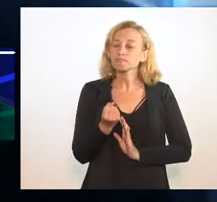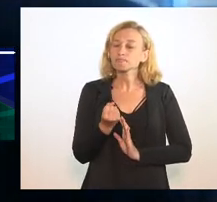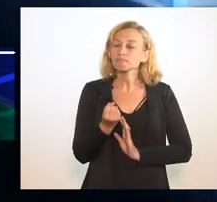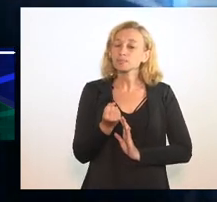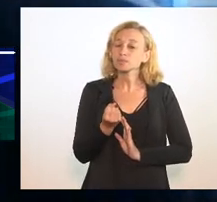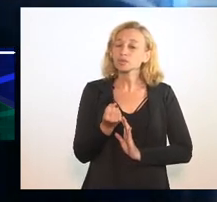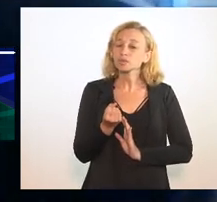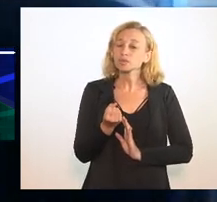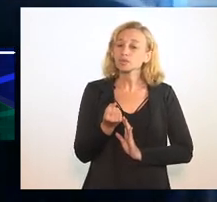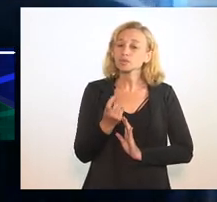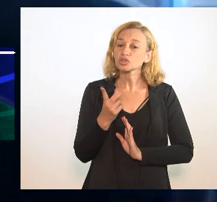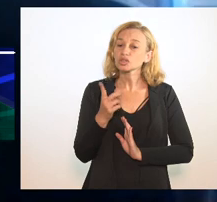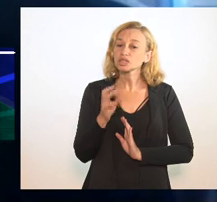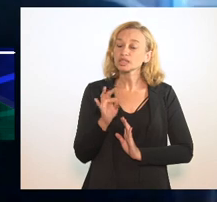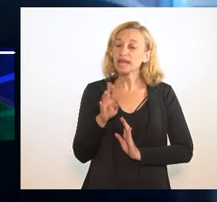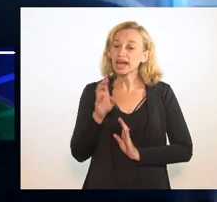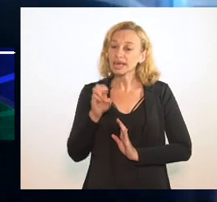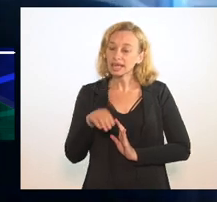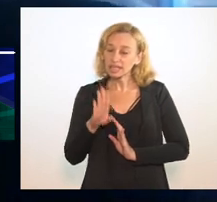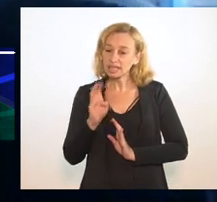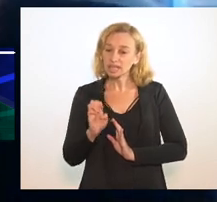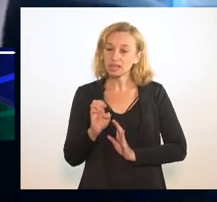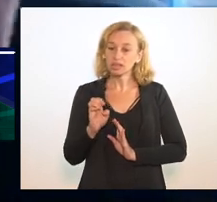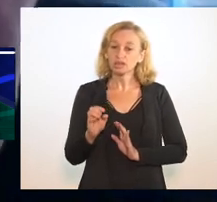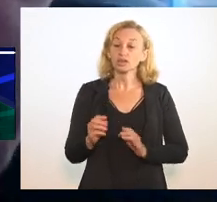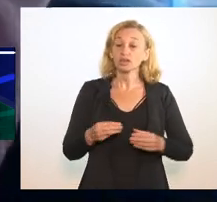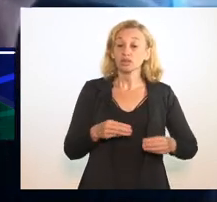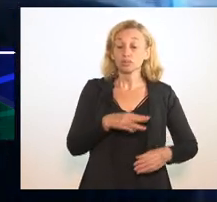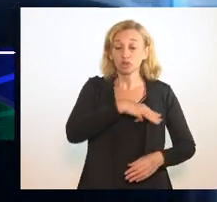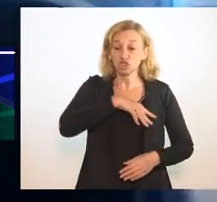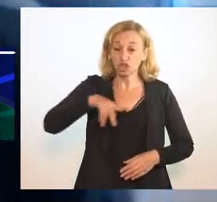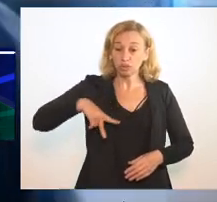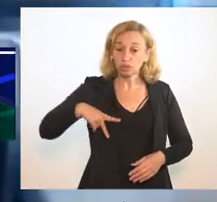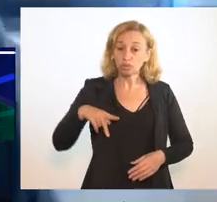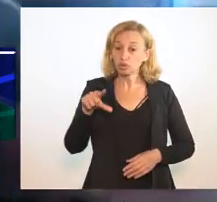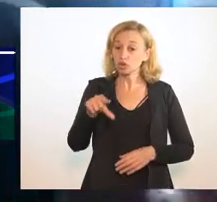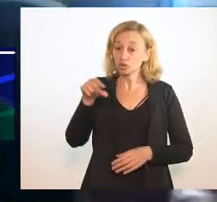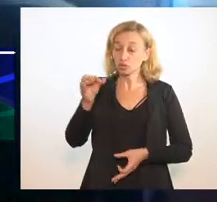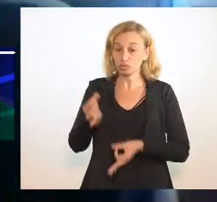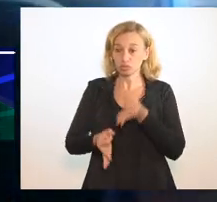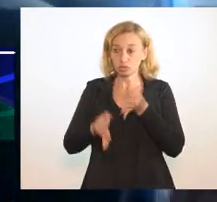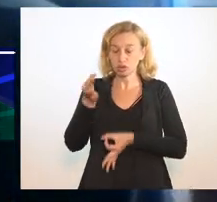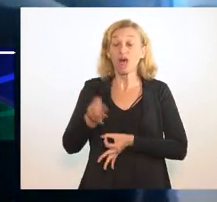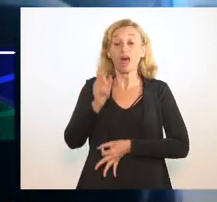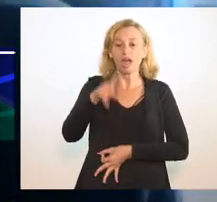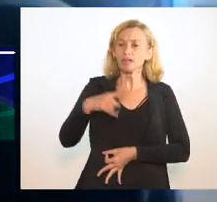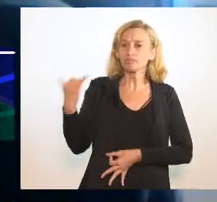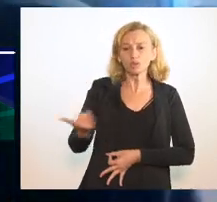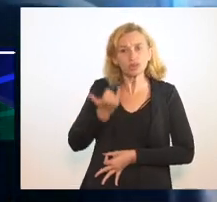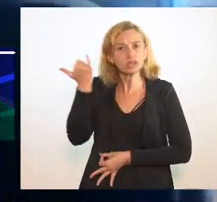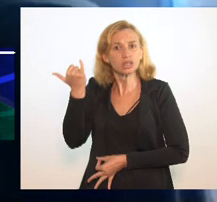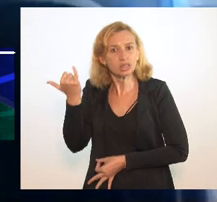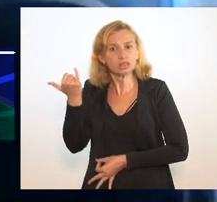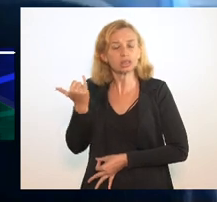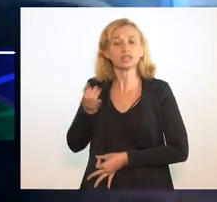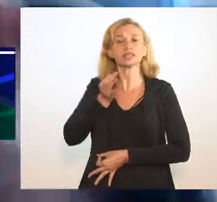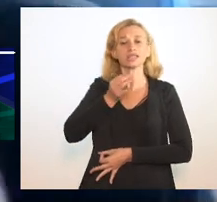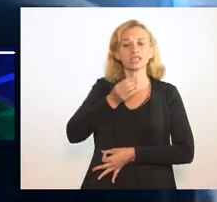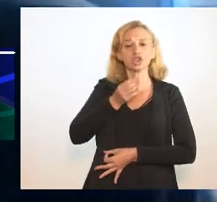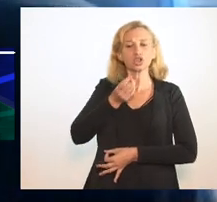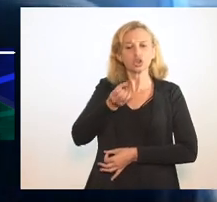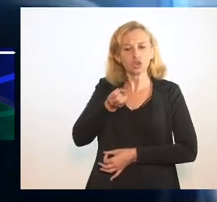os taques do Ministério Público com decisão judicial. Muito importante,